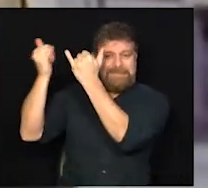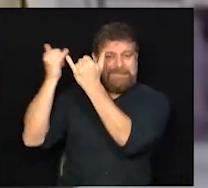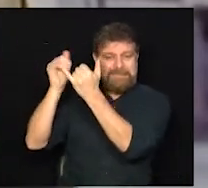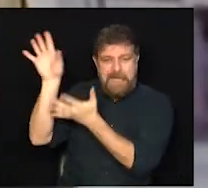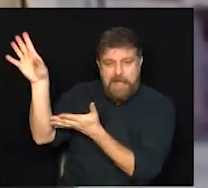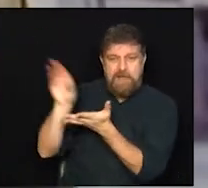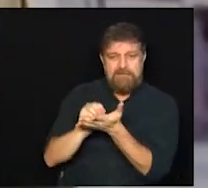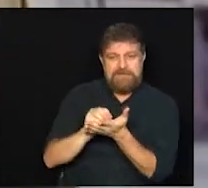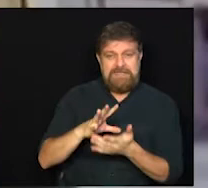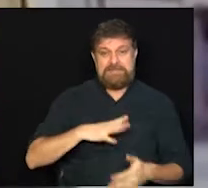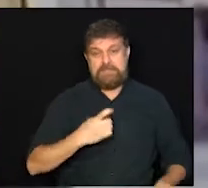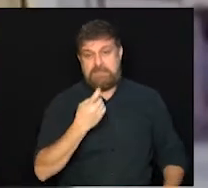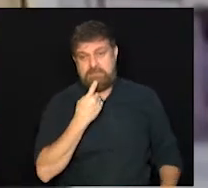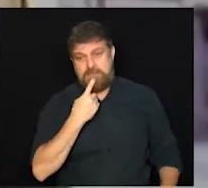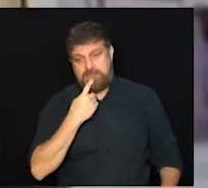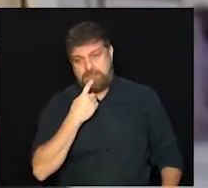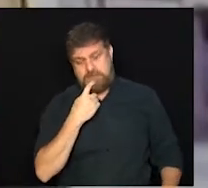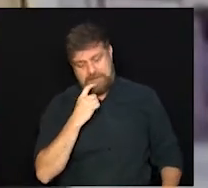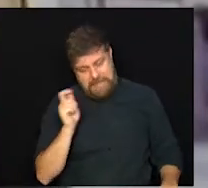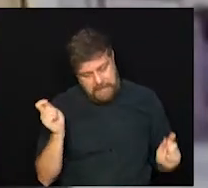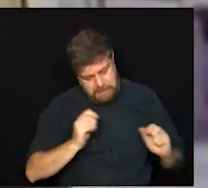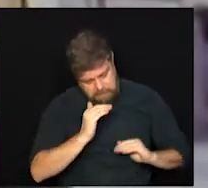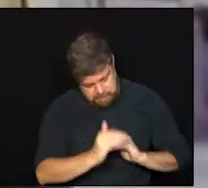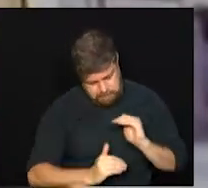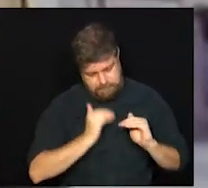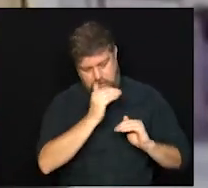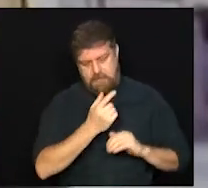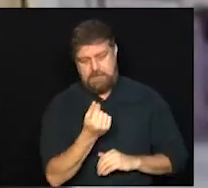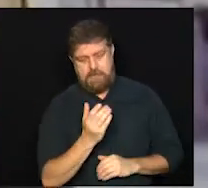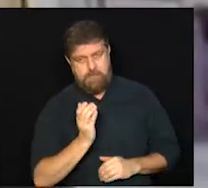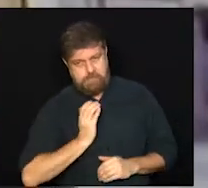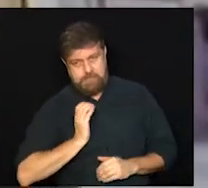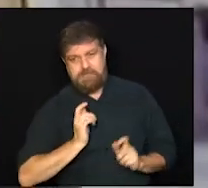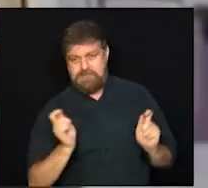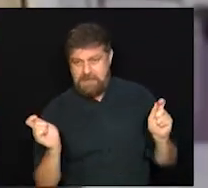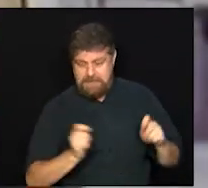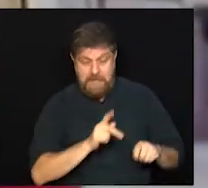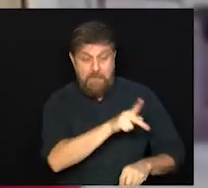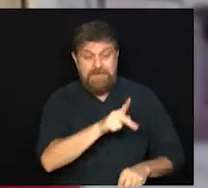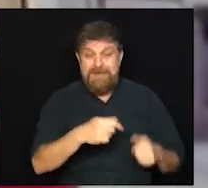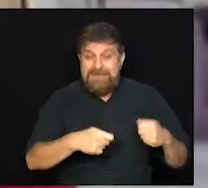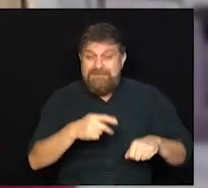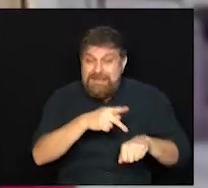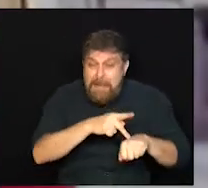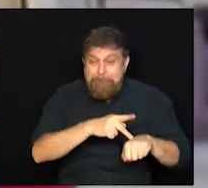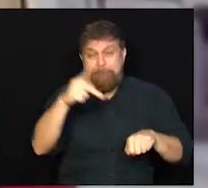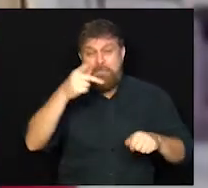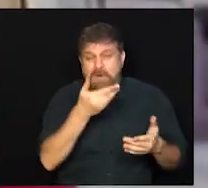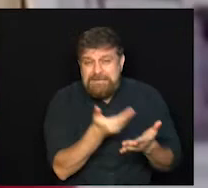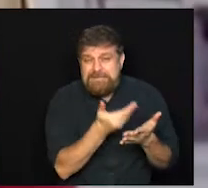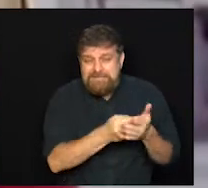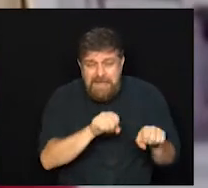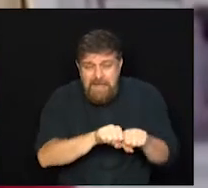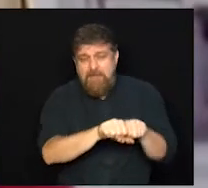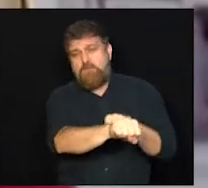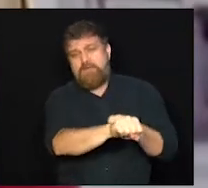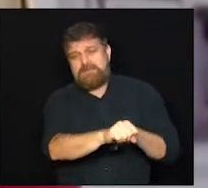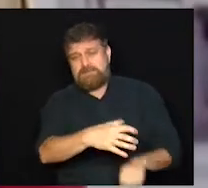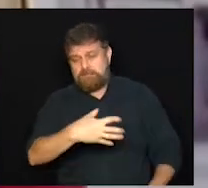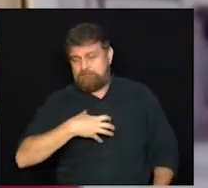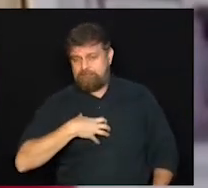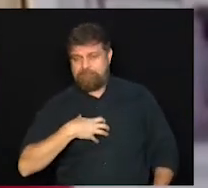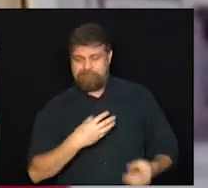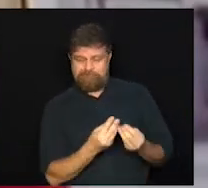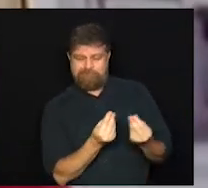município diferenciado, bastante diferenciado, ele tem recursos para isso, e esta formação diferenciada, ter